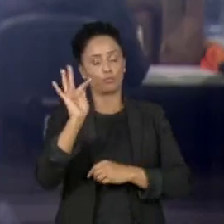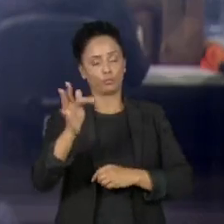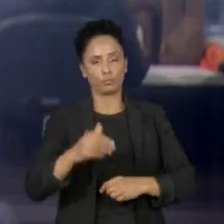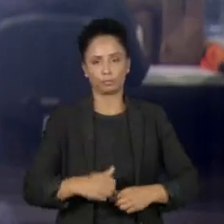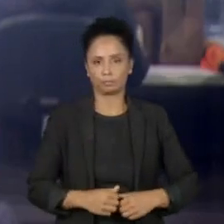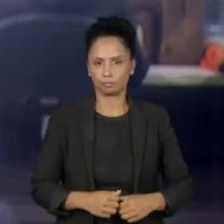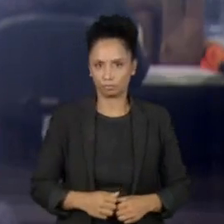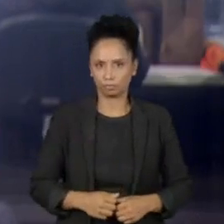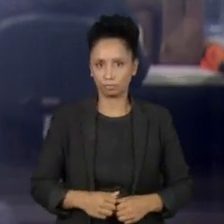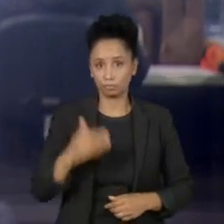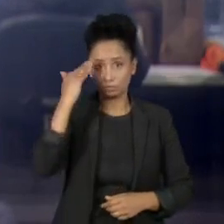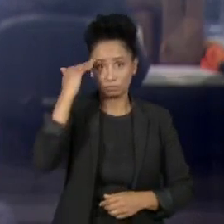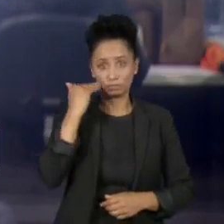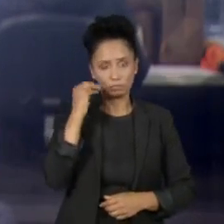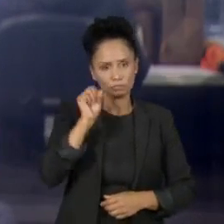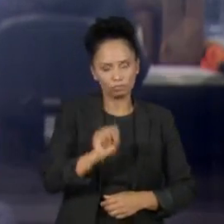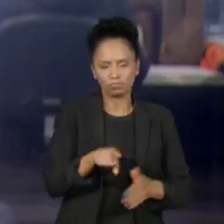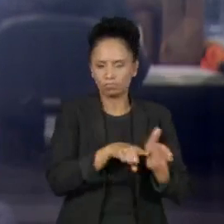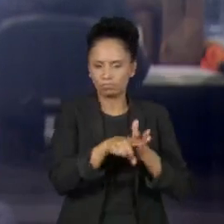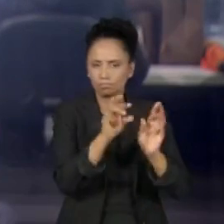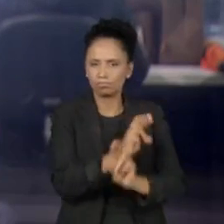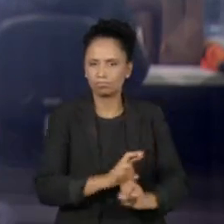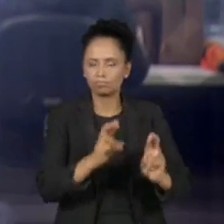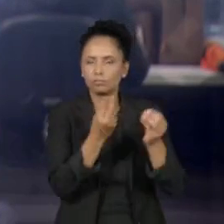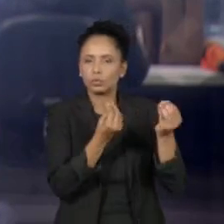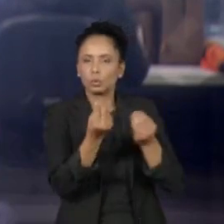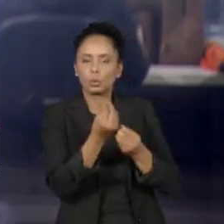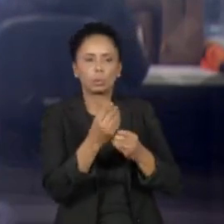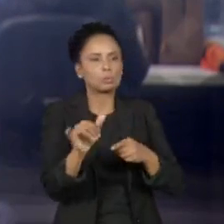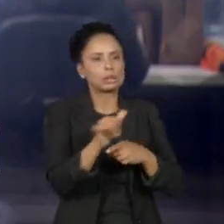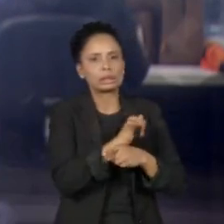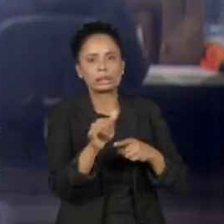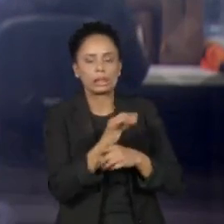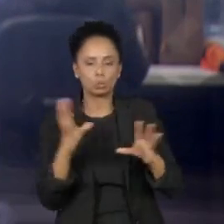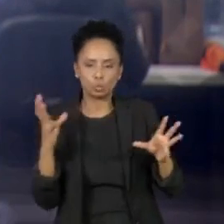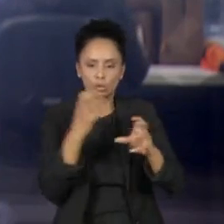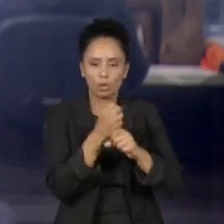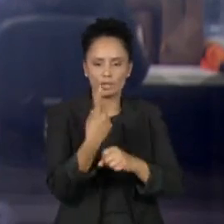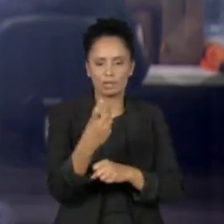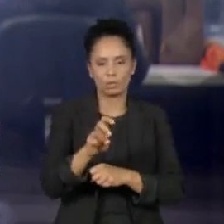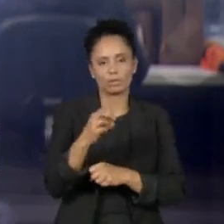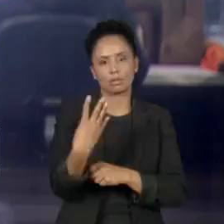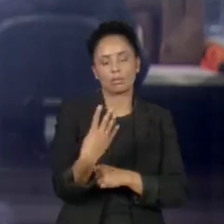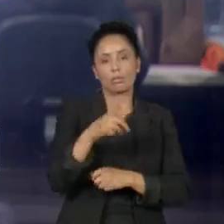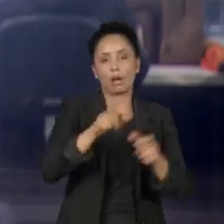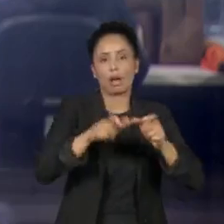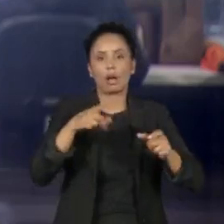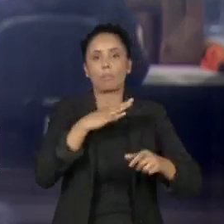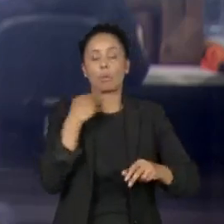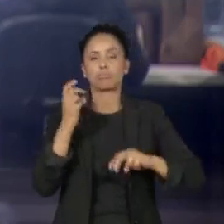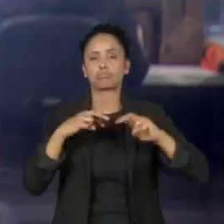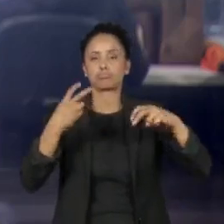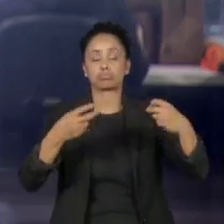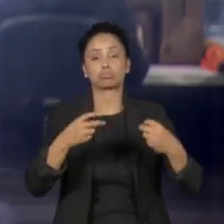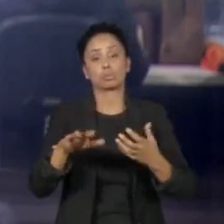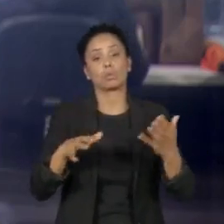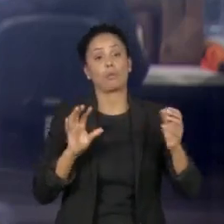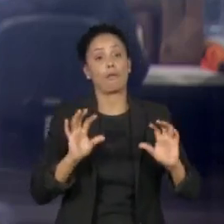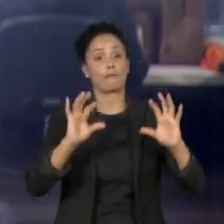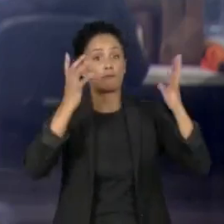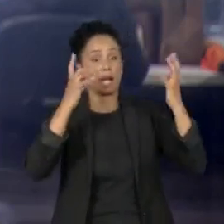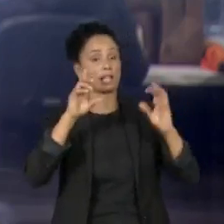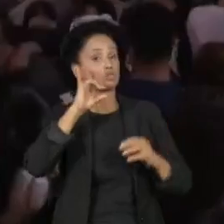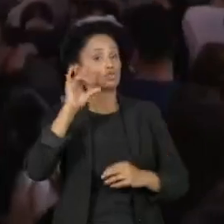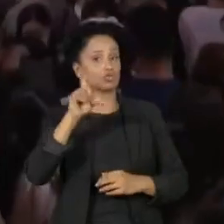a Coreia do Sul abriu uma investigação para apurar a morte de 154 pessoas durante uma festa pelo Dia das Bruxas